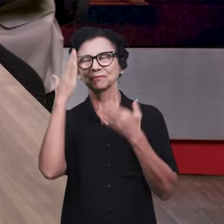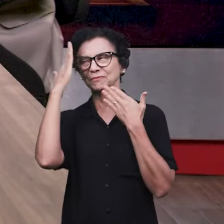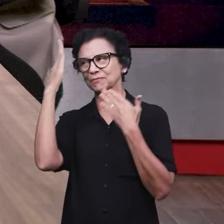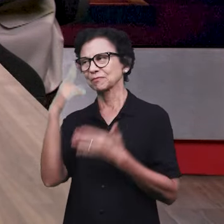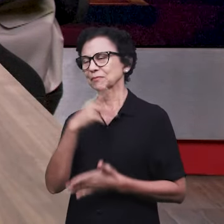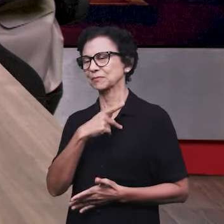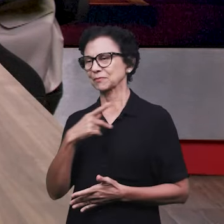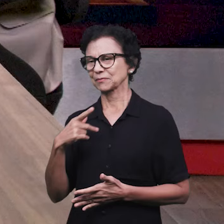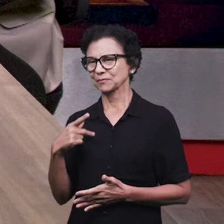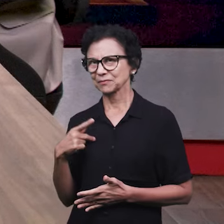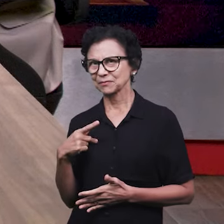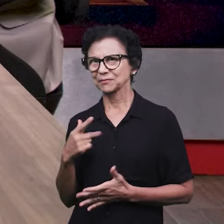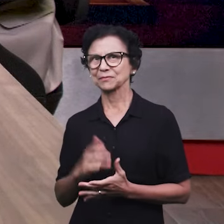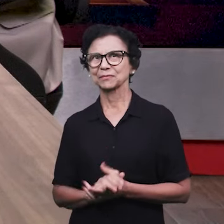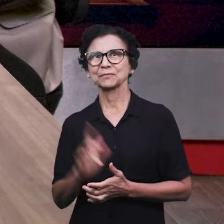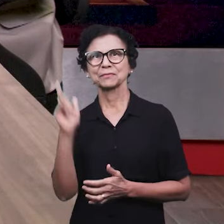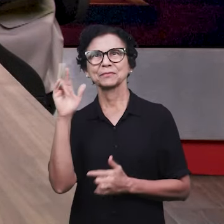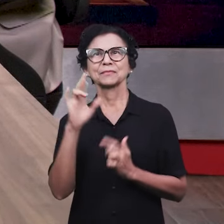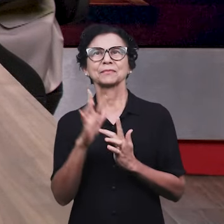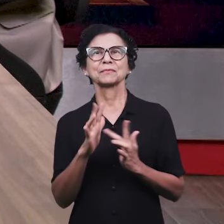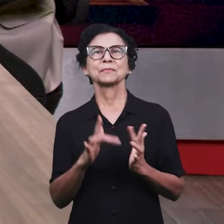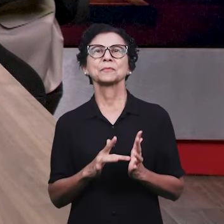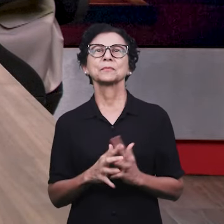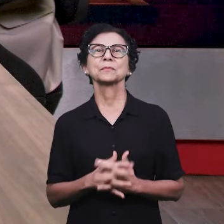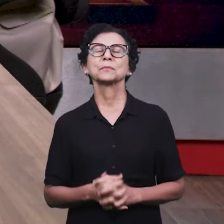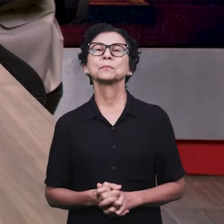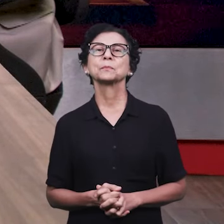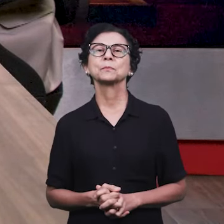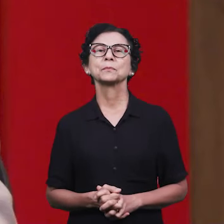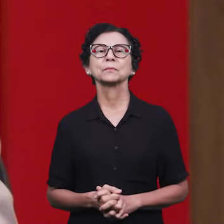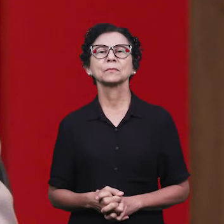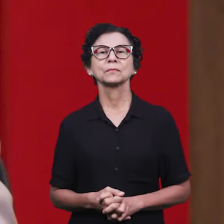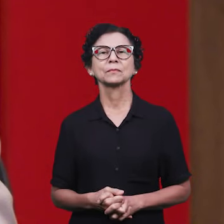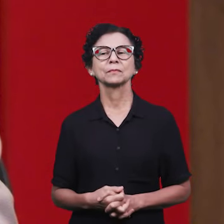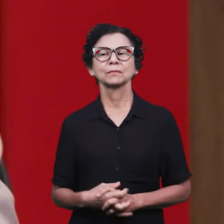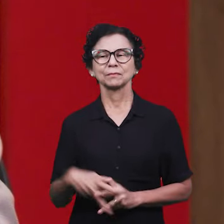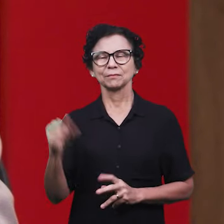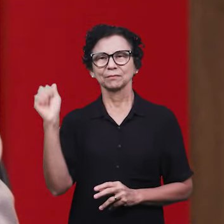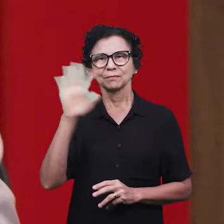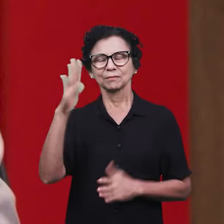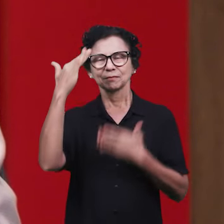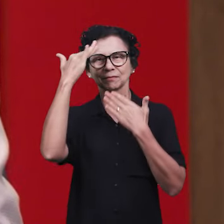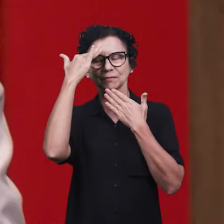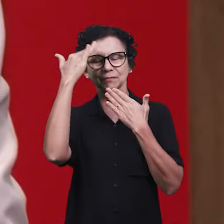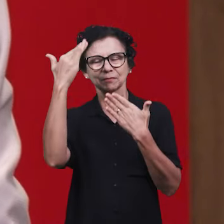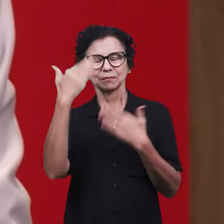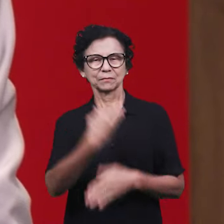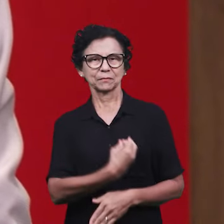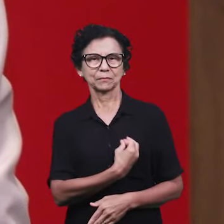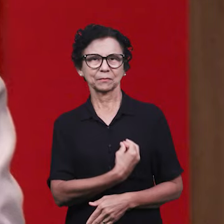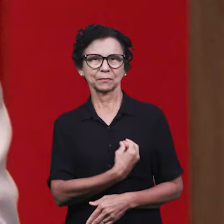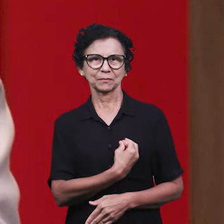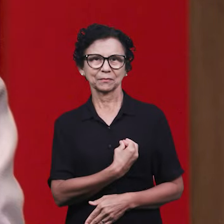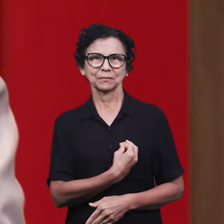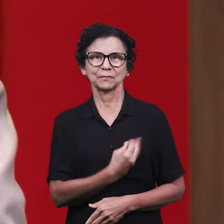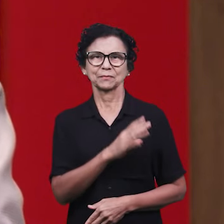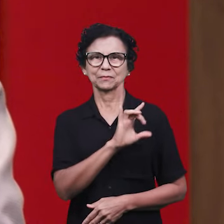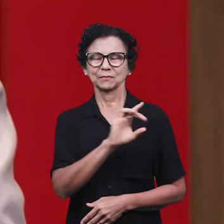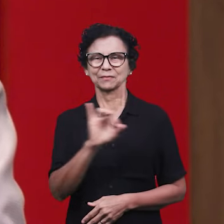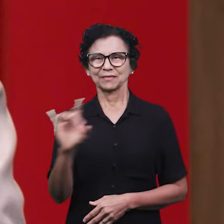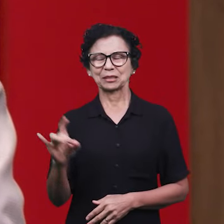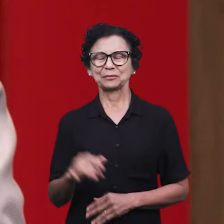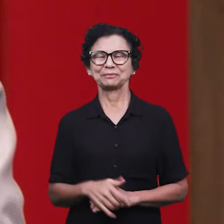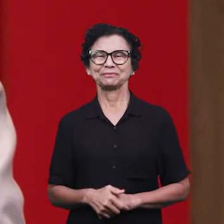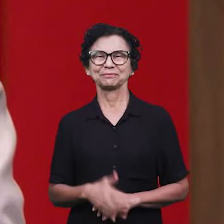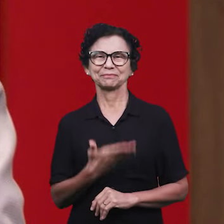Obrigado, pastor Fábio. E até logo, a paz do Senhor, irmãos. E nós despedimos todos agradecendo a presença,